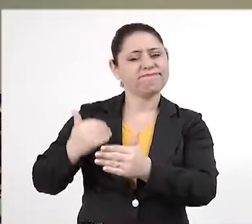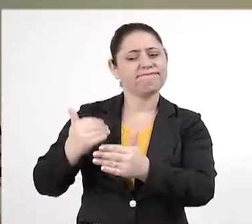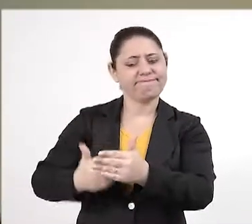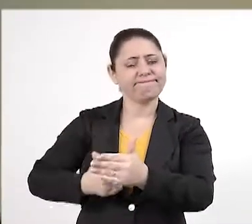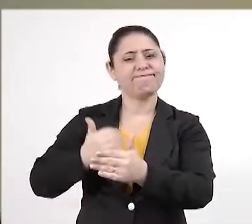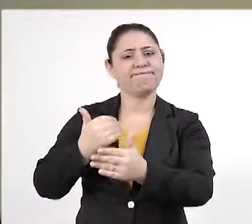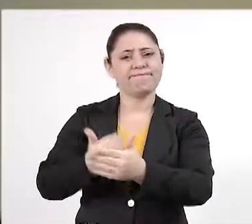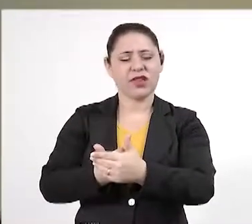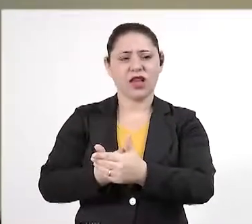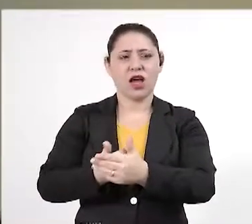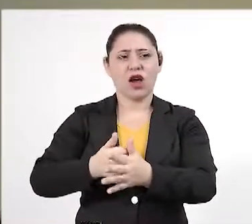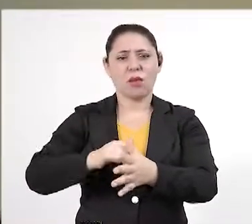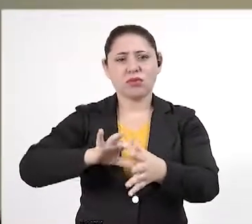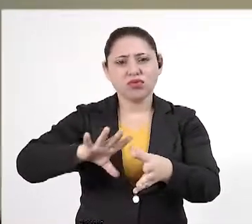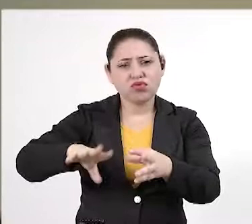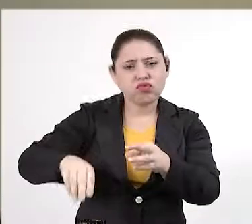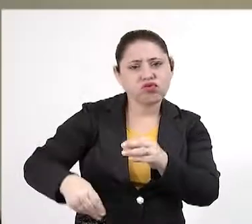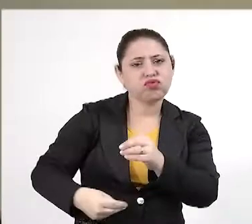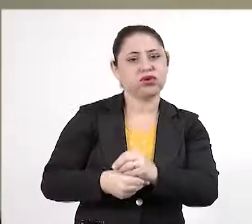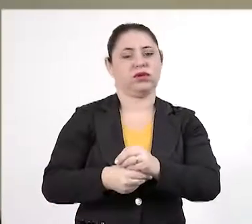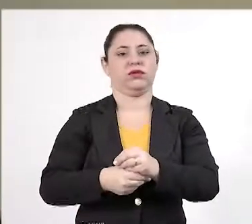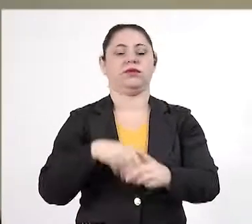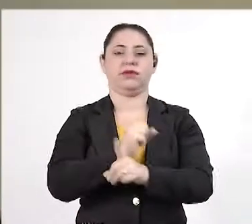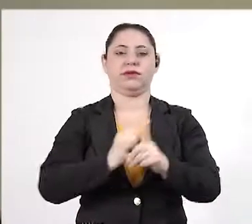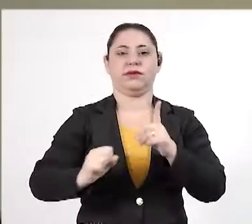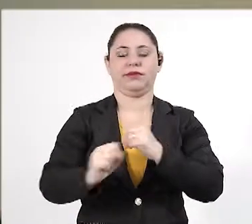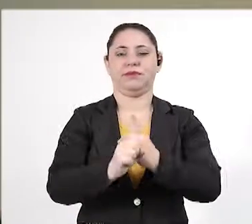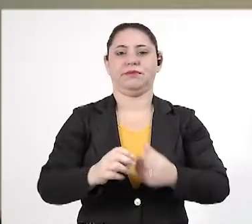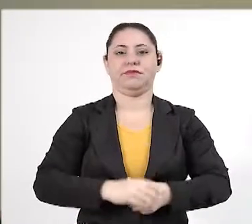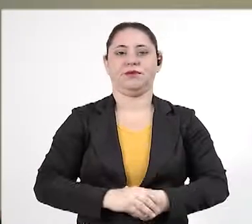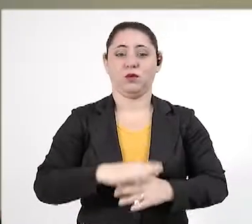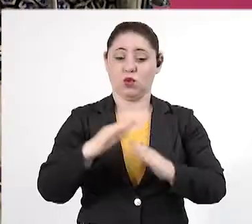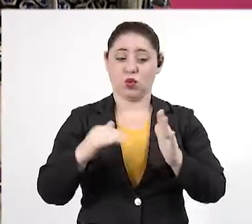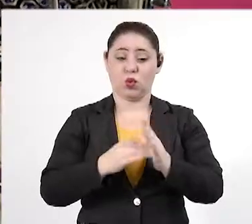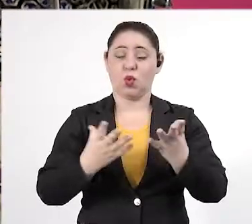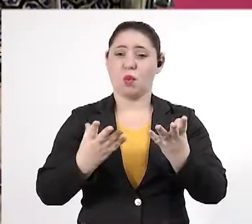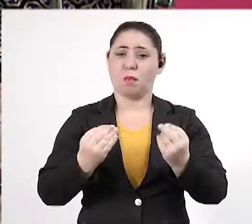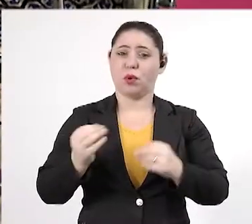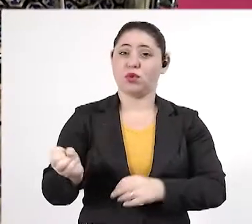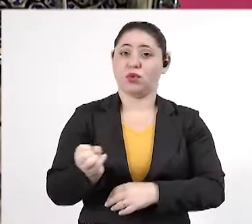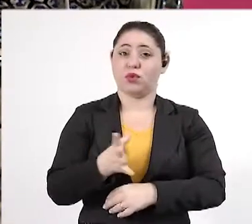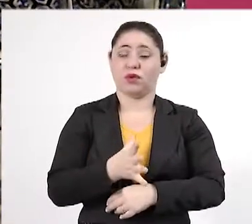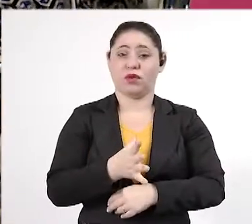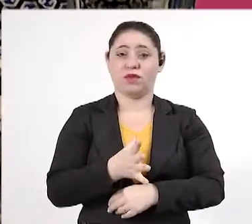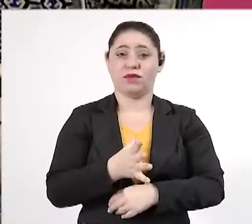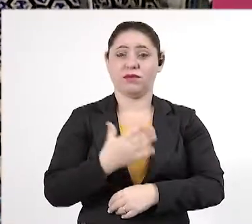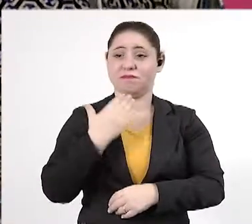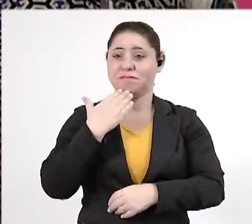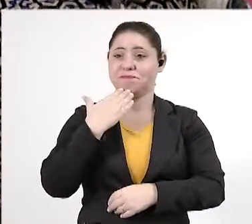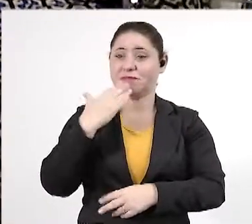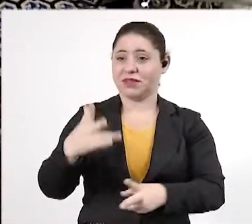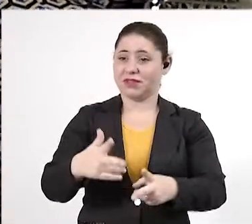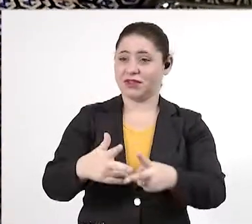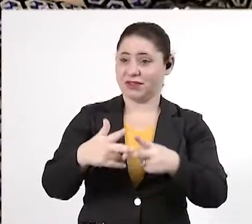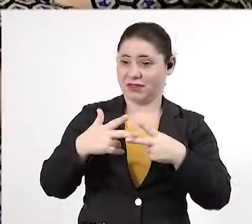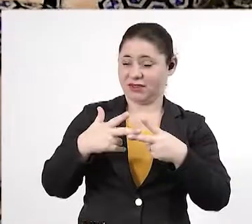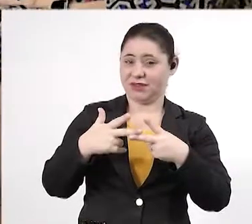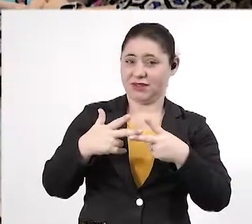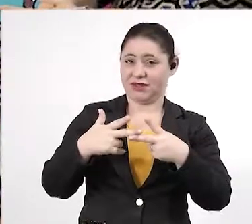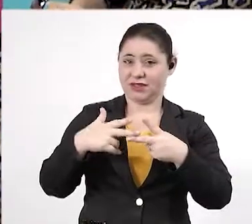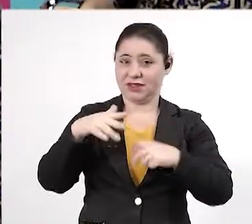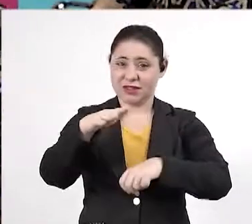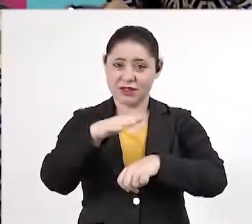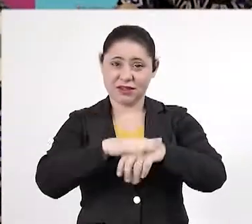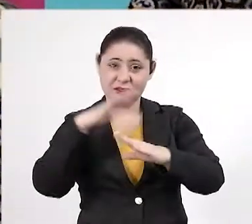eu acredito que vai ser incorporado na nossa sociedade. Tudo muito novo ainda. Vou pedir licença para a